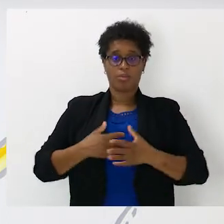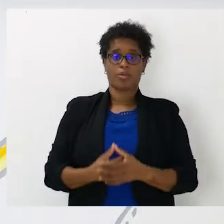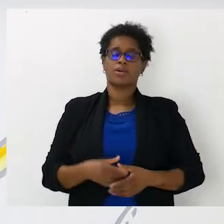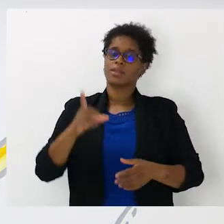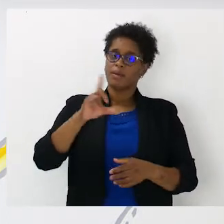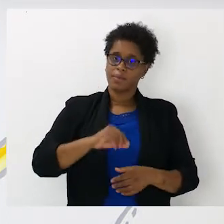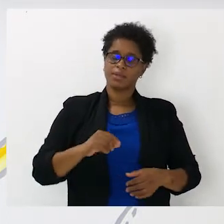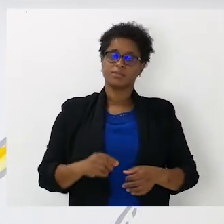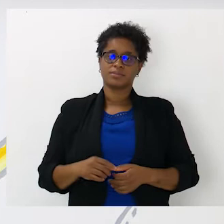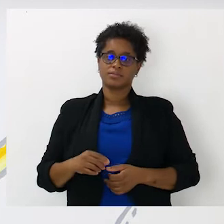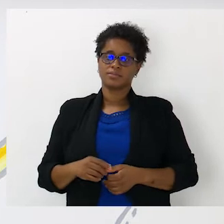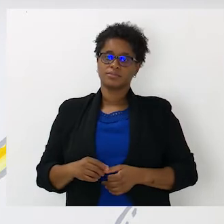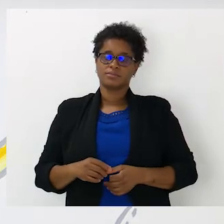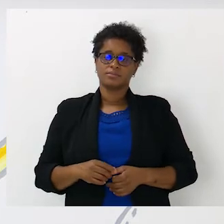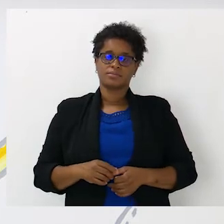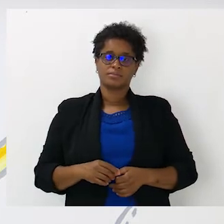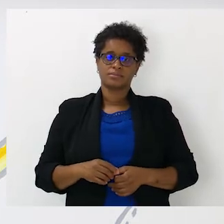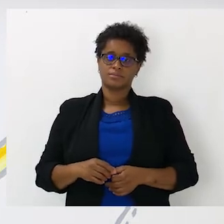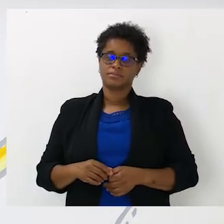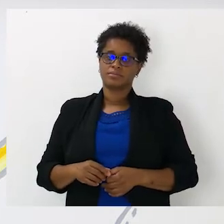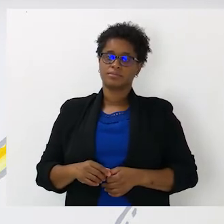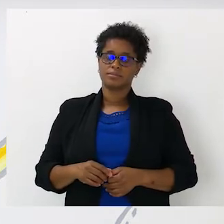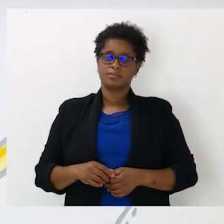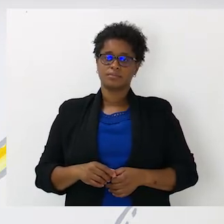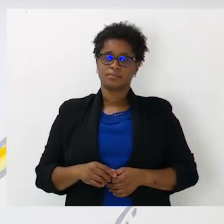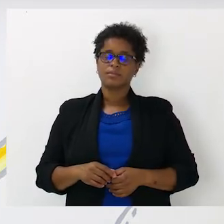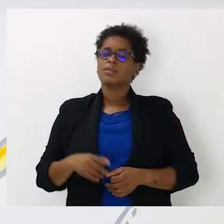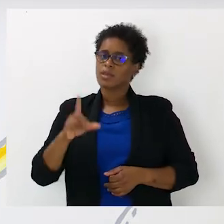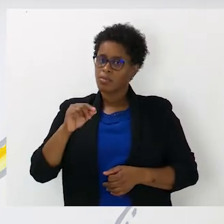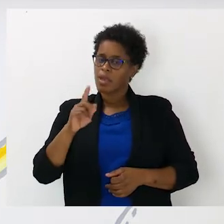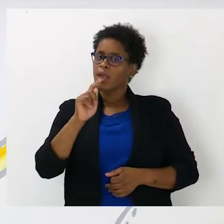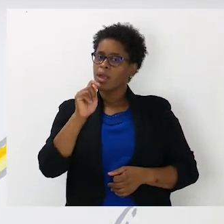e também utilizavam ervas